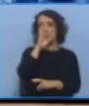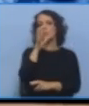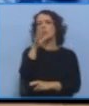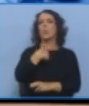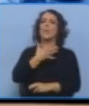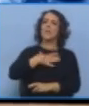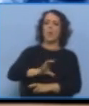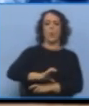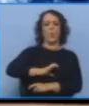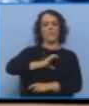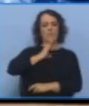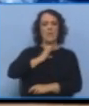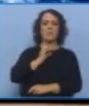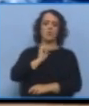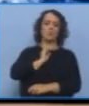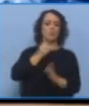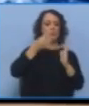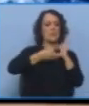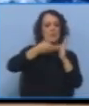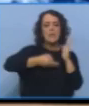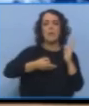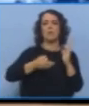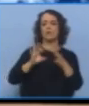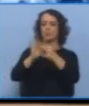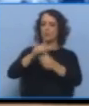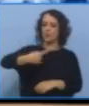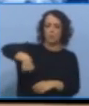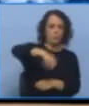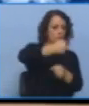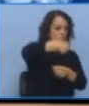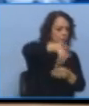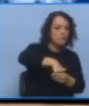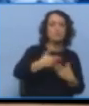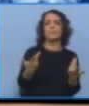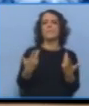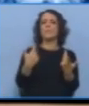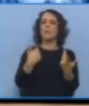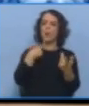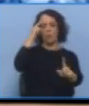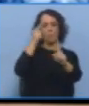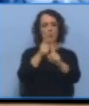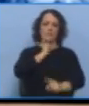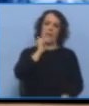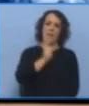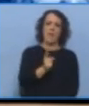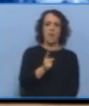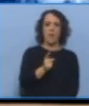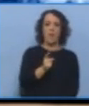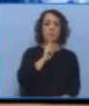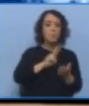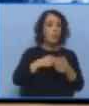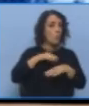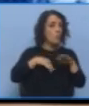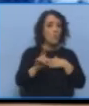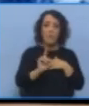relação de confiança com os meus clientes, com os meus colaboradores, e vou pôr isso como propósito. Não foi assim que fiz.